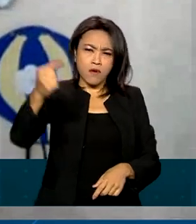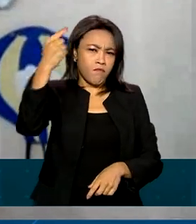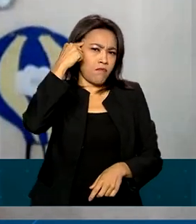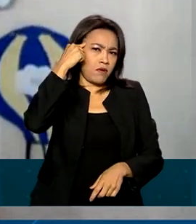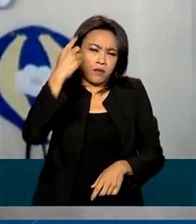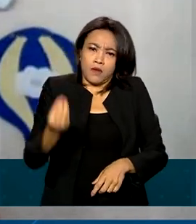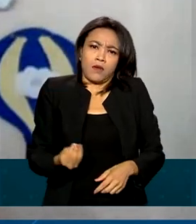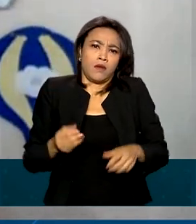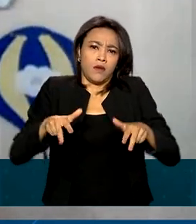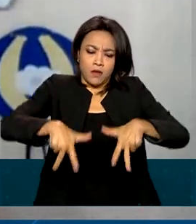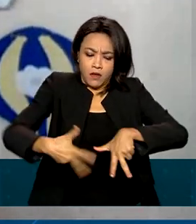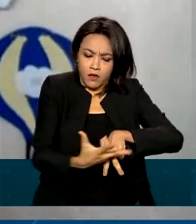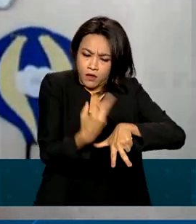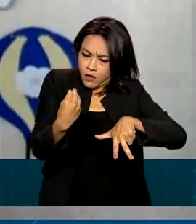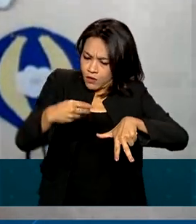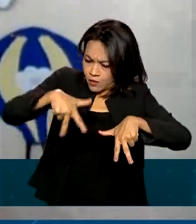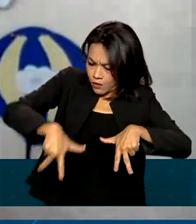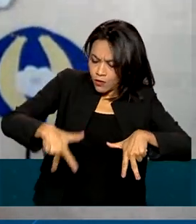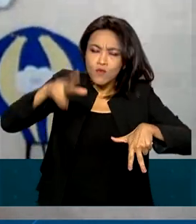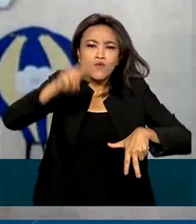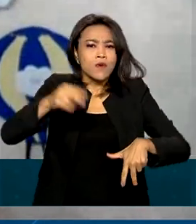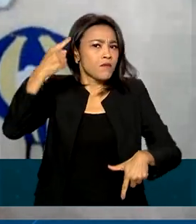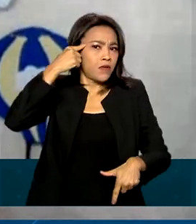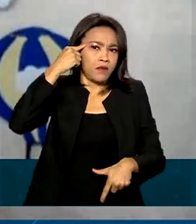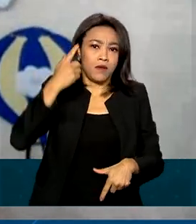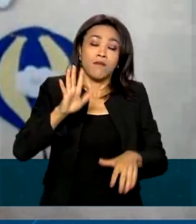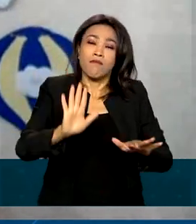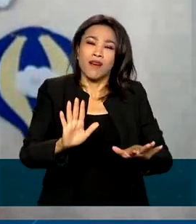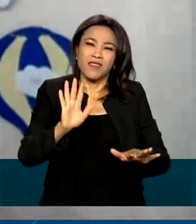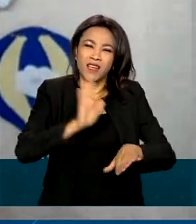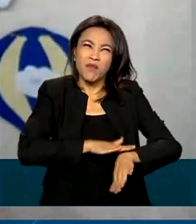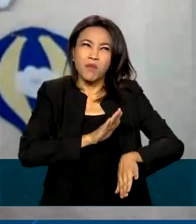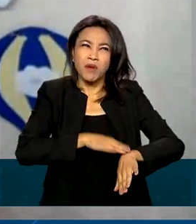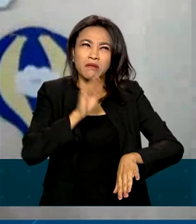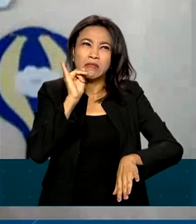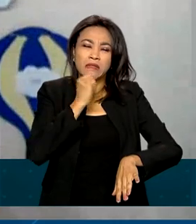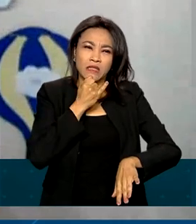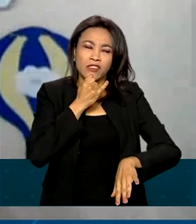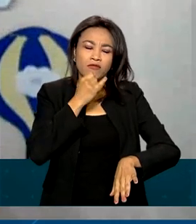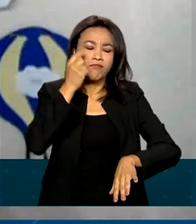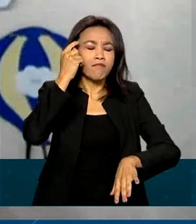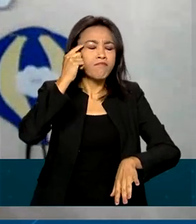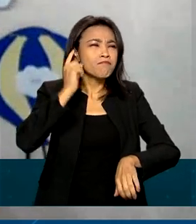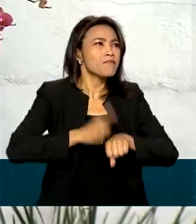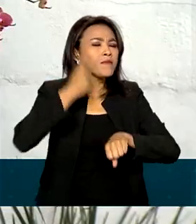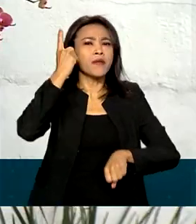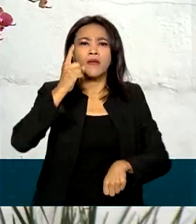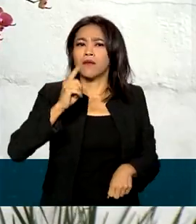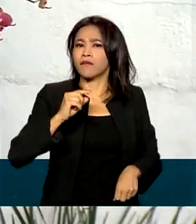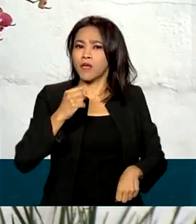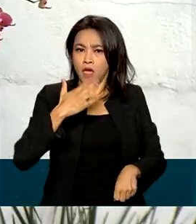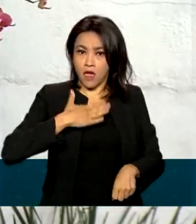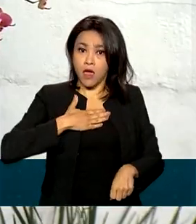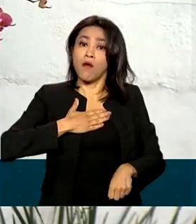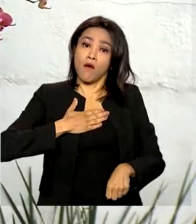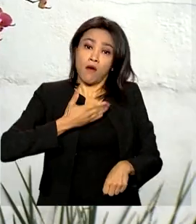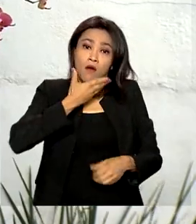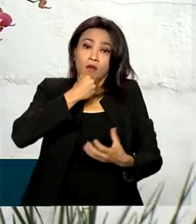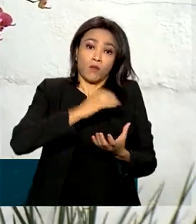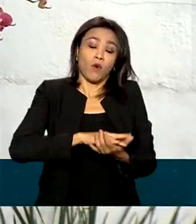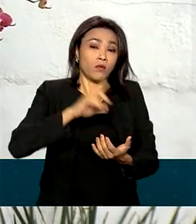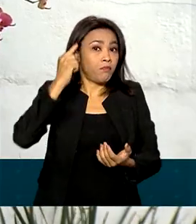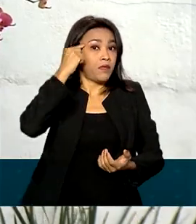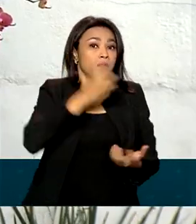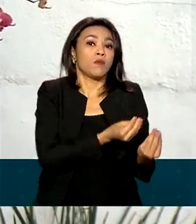de órgãos, mas naquele momento triste, foi a primeira coisa que nós pensamos, eu e meu marido. Famílias que conversam